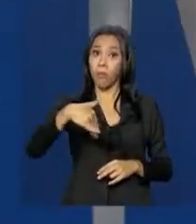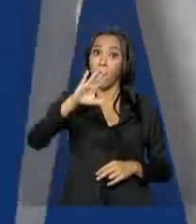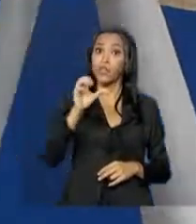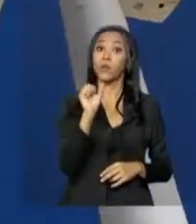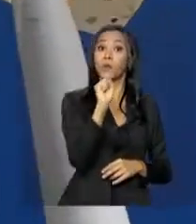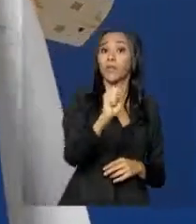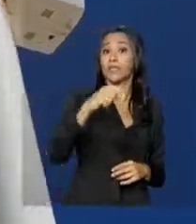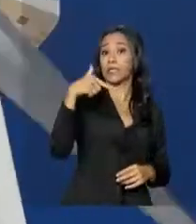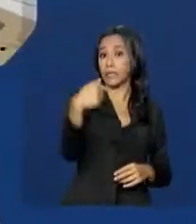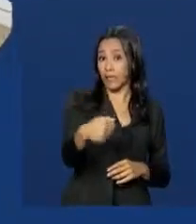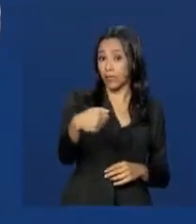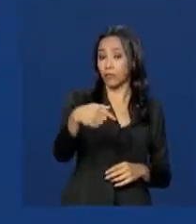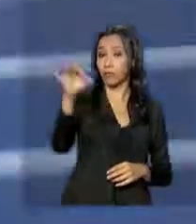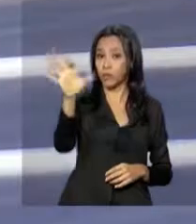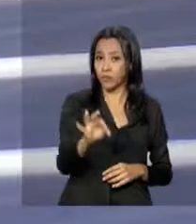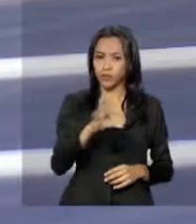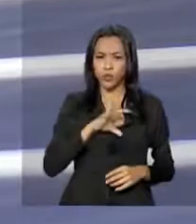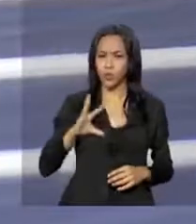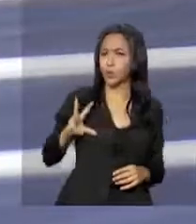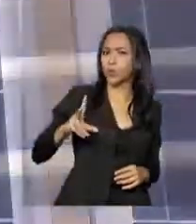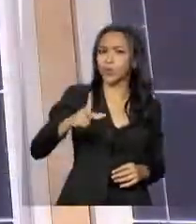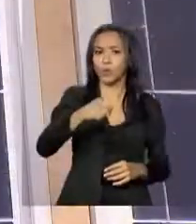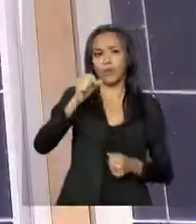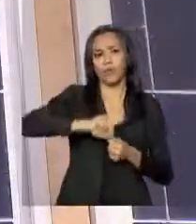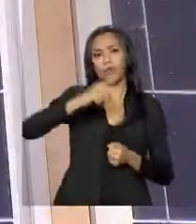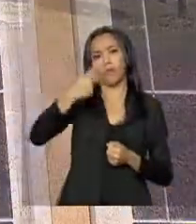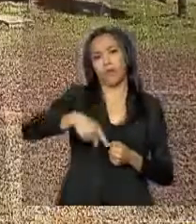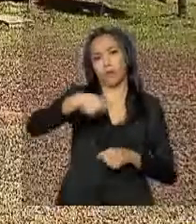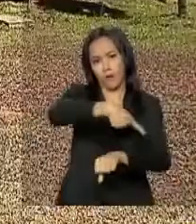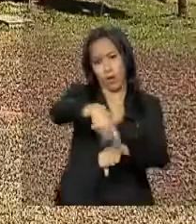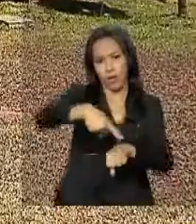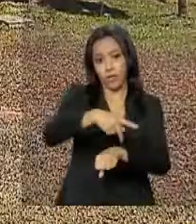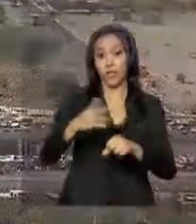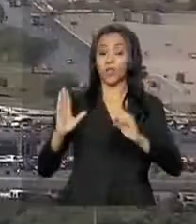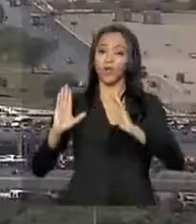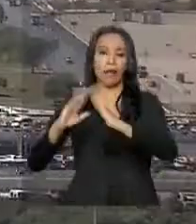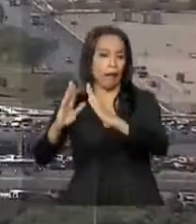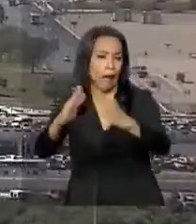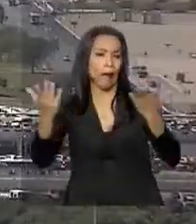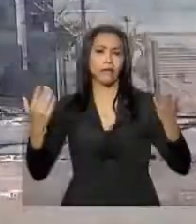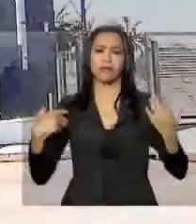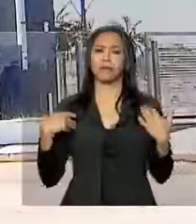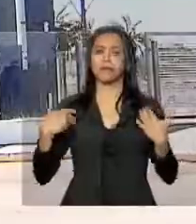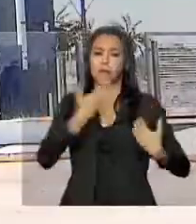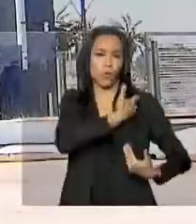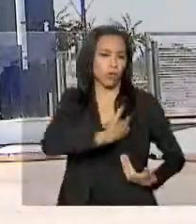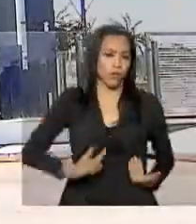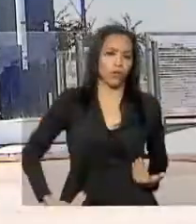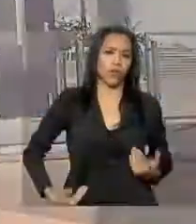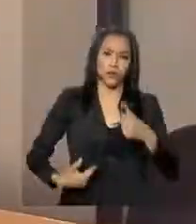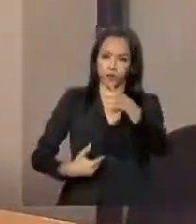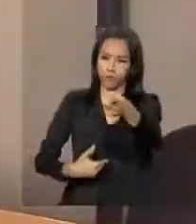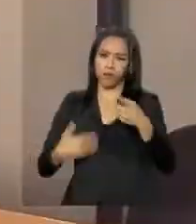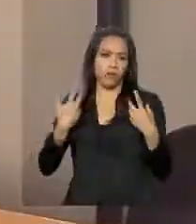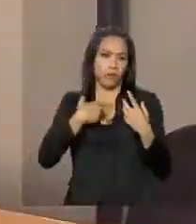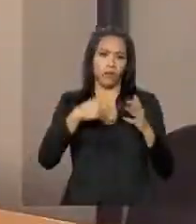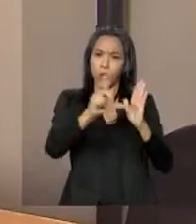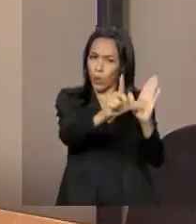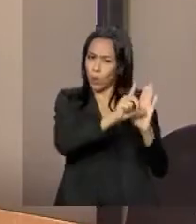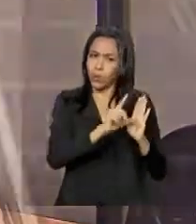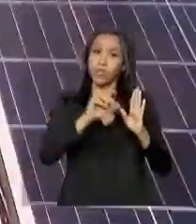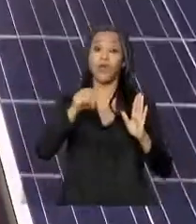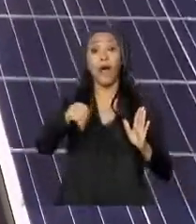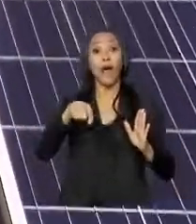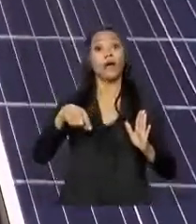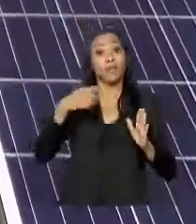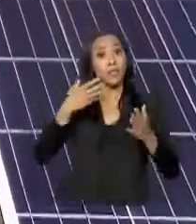87% da produção total no país. Com o uso da geração solar em casas, prédios públicos e comerciais, a tecnologia tem